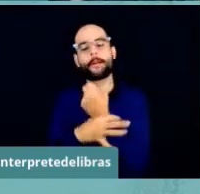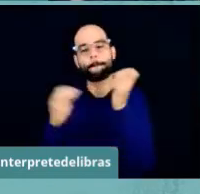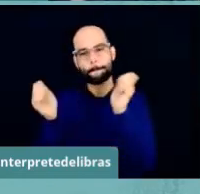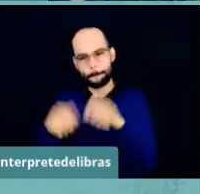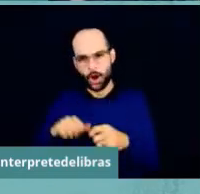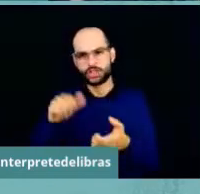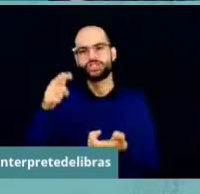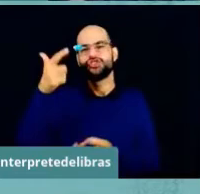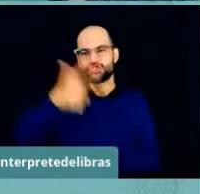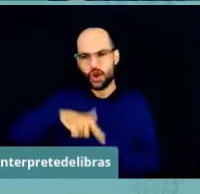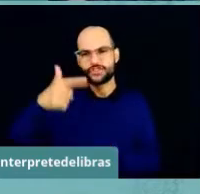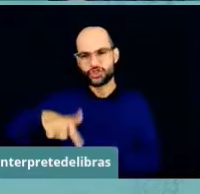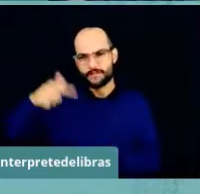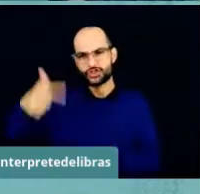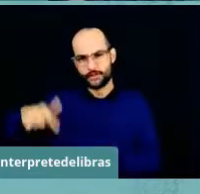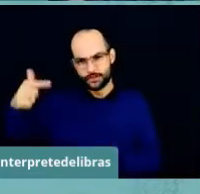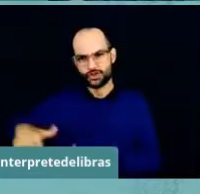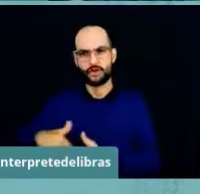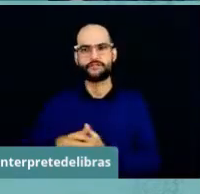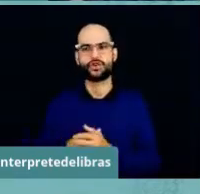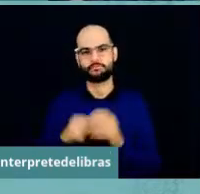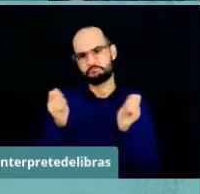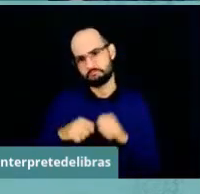imunidade possível de curta duração,